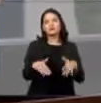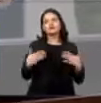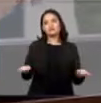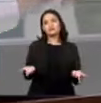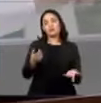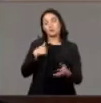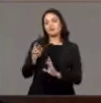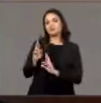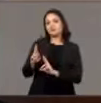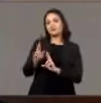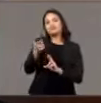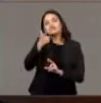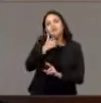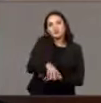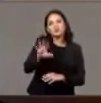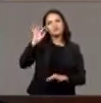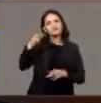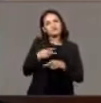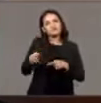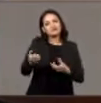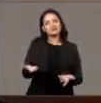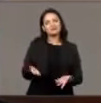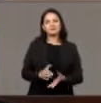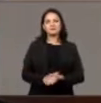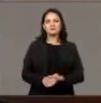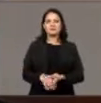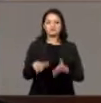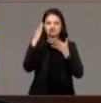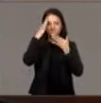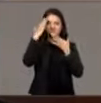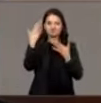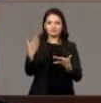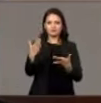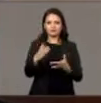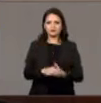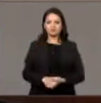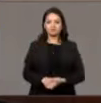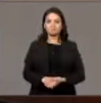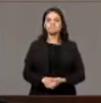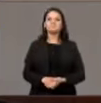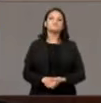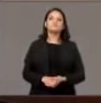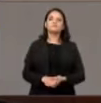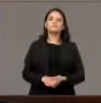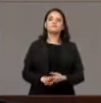Federal. Agradeço a Vossa Excelência. E é isso mesmo. Como